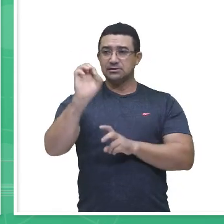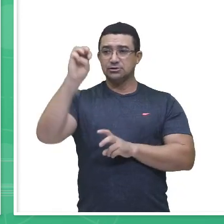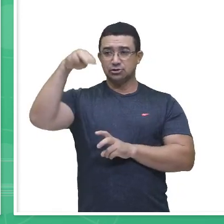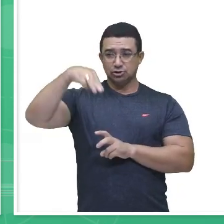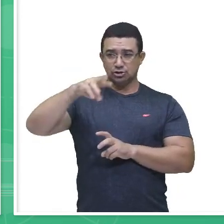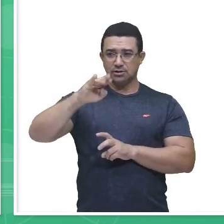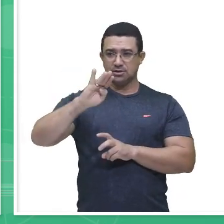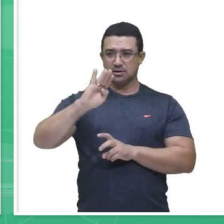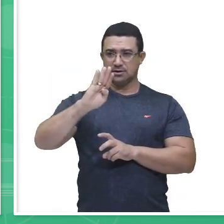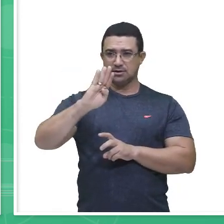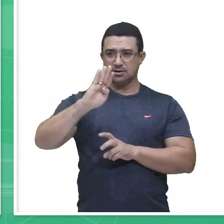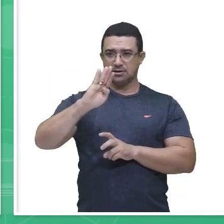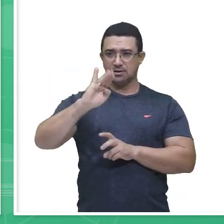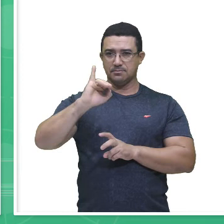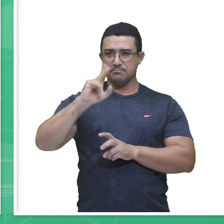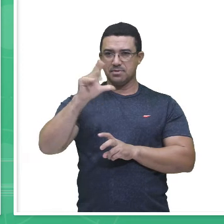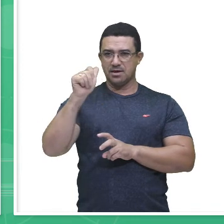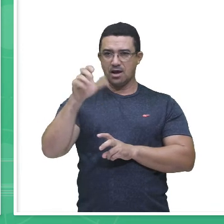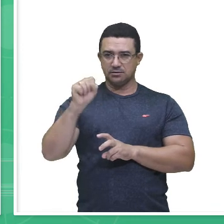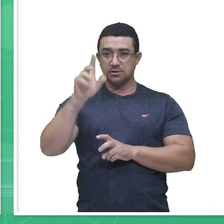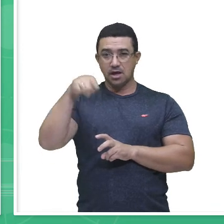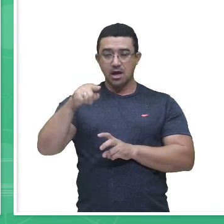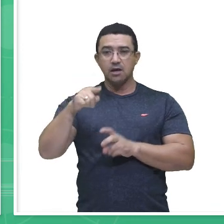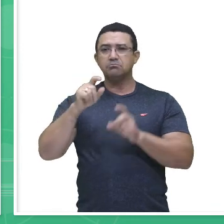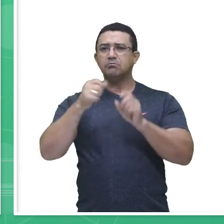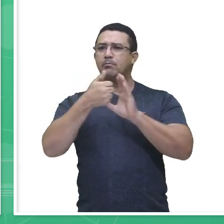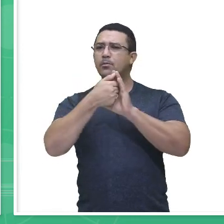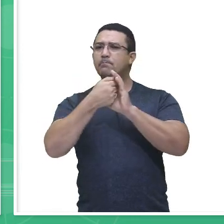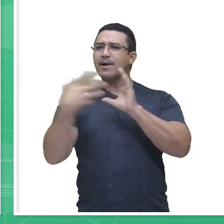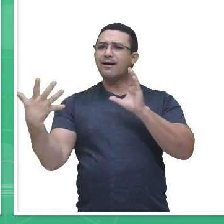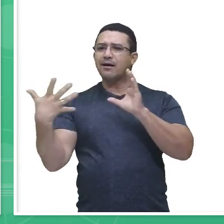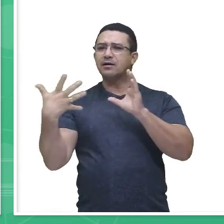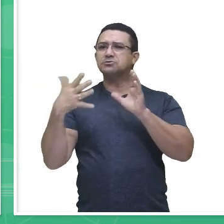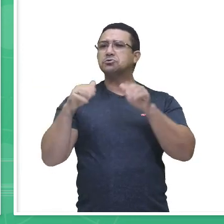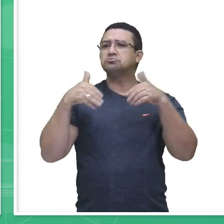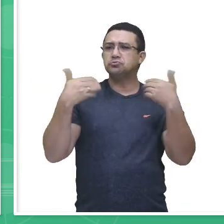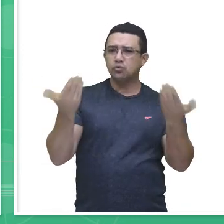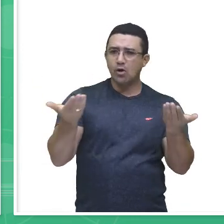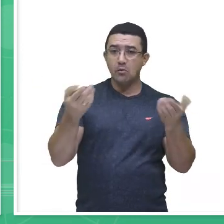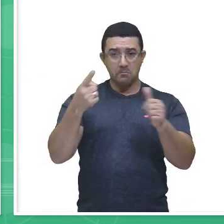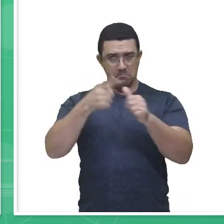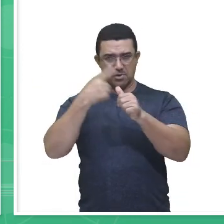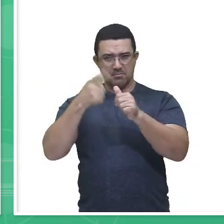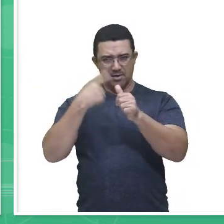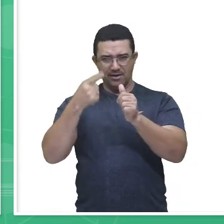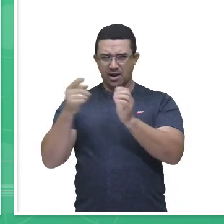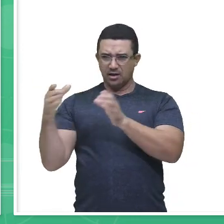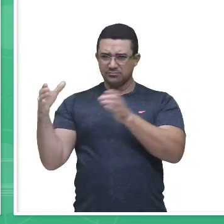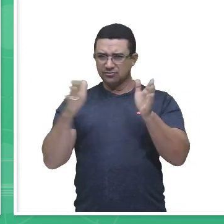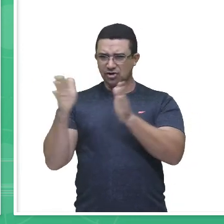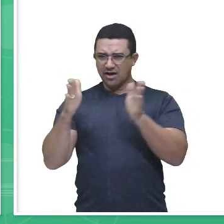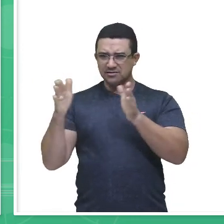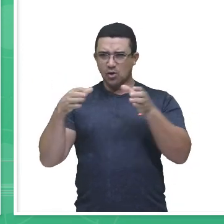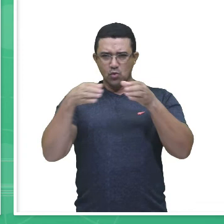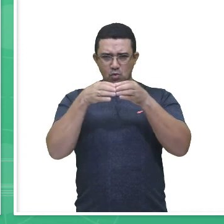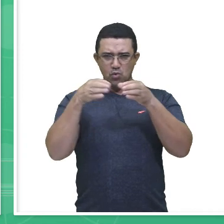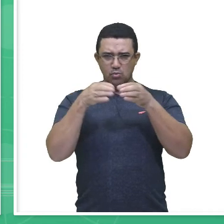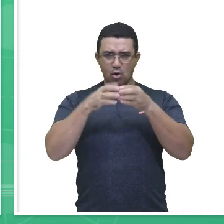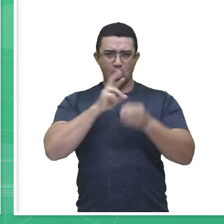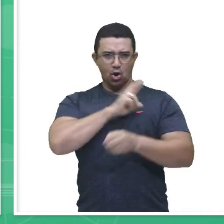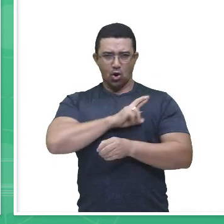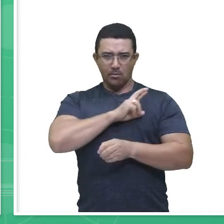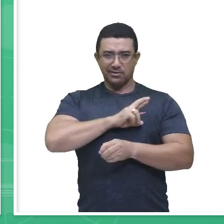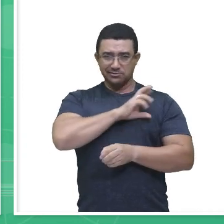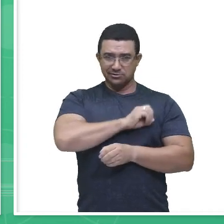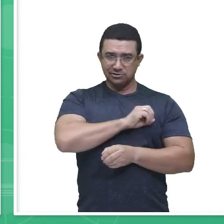geração romântica. E nós temos, letra A, apego ao equilíbrio da forma de expressão, presença do nacionalismo,